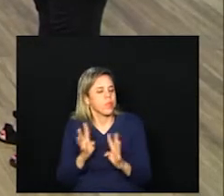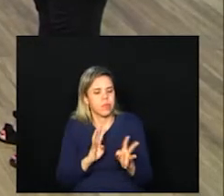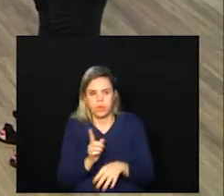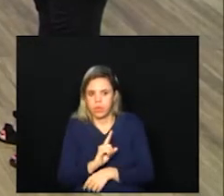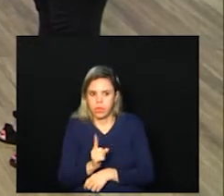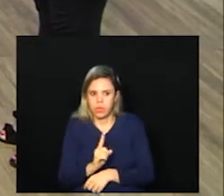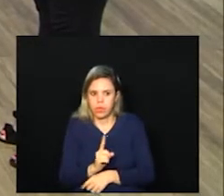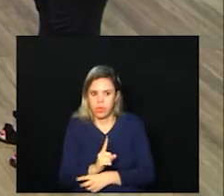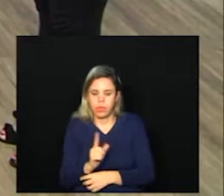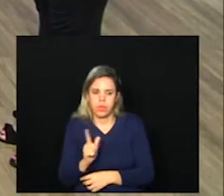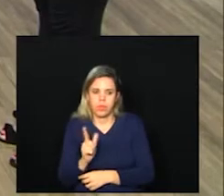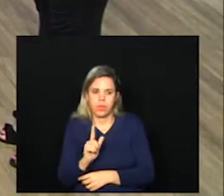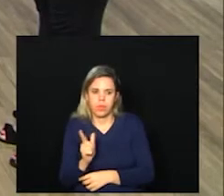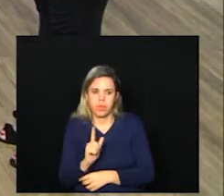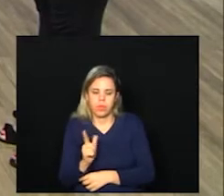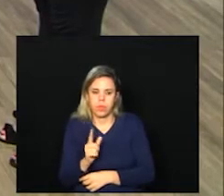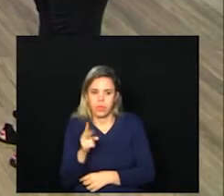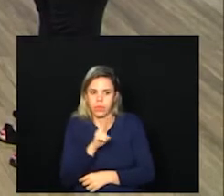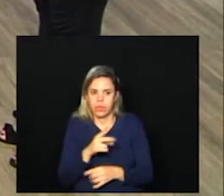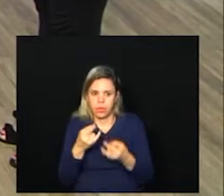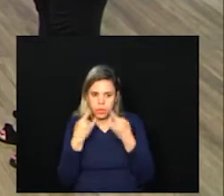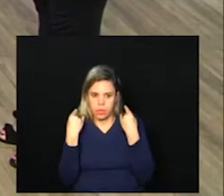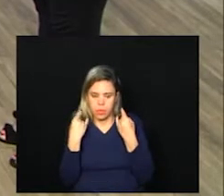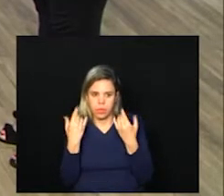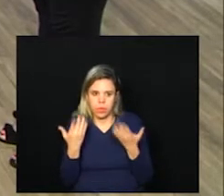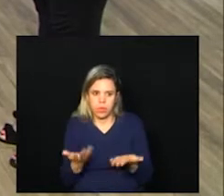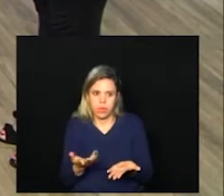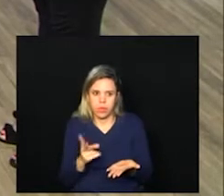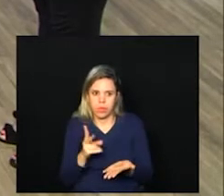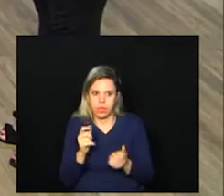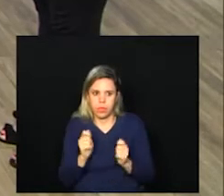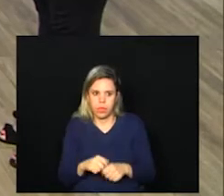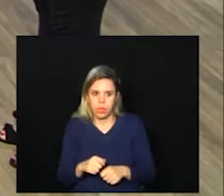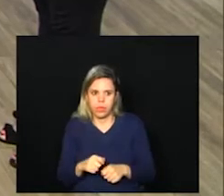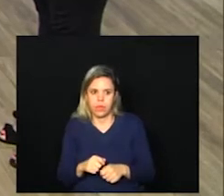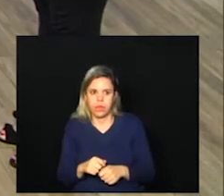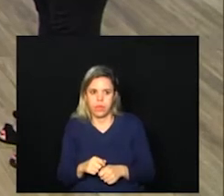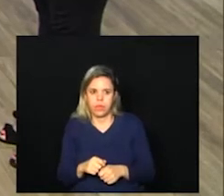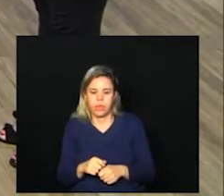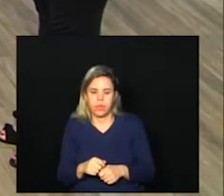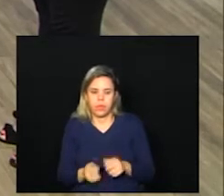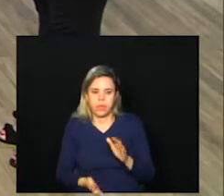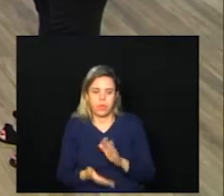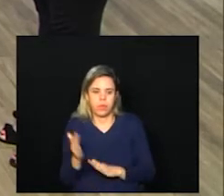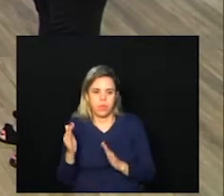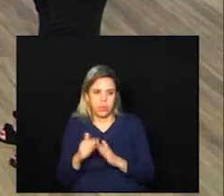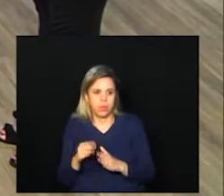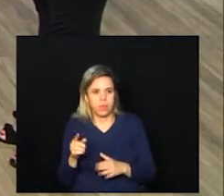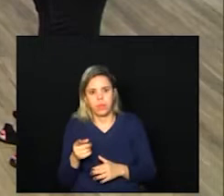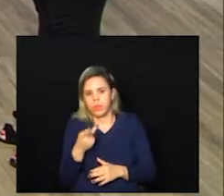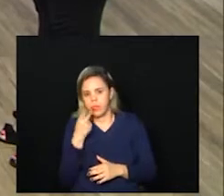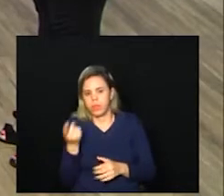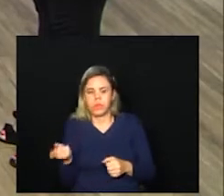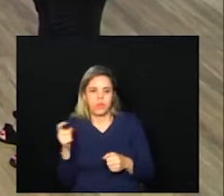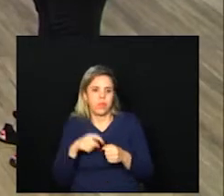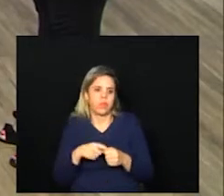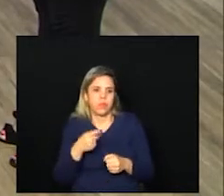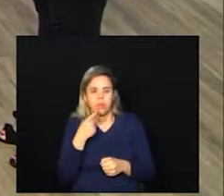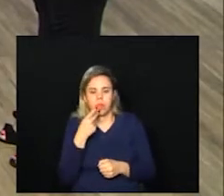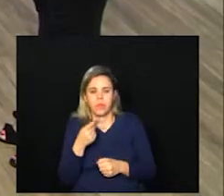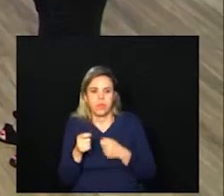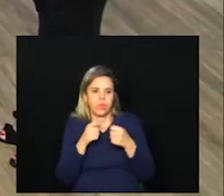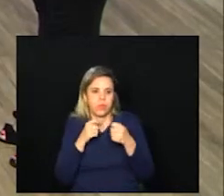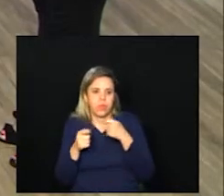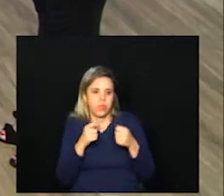aglomerar e, claro, a utilização de máscara assim que você deixar a sua residência. Mina Abreu, vamos voltar para a coletiva